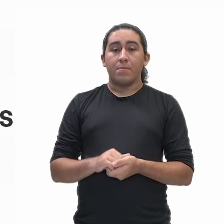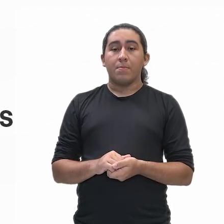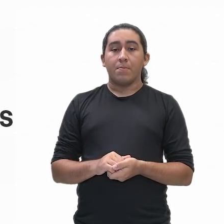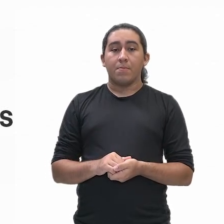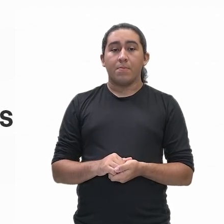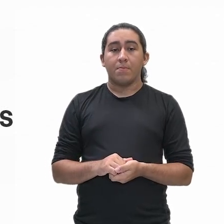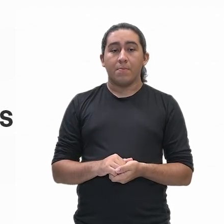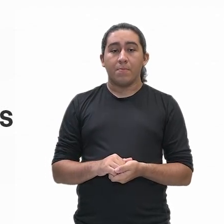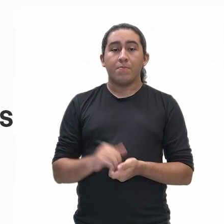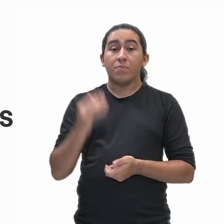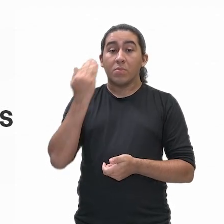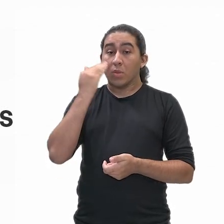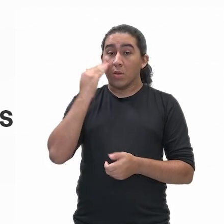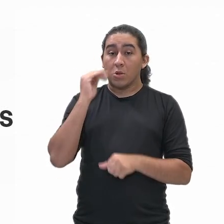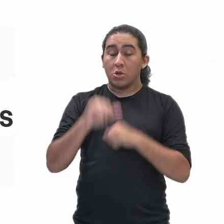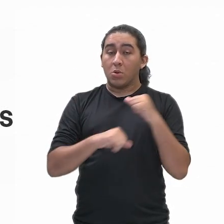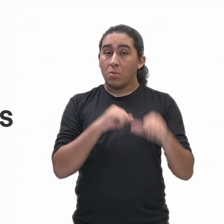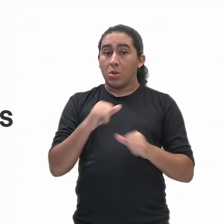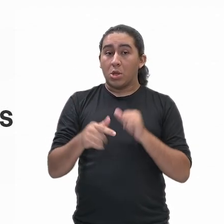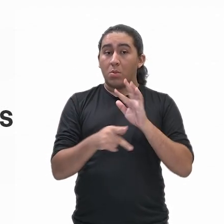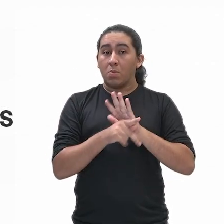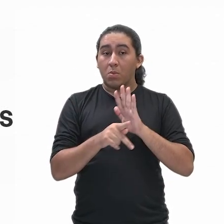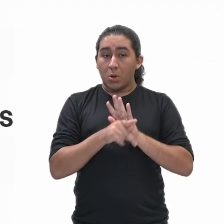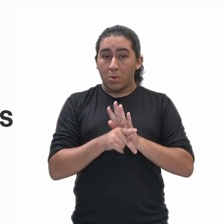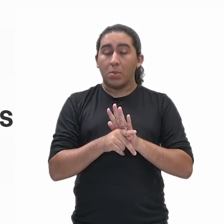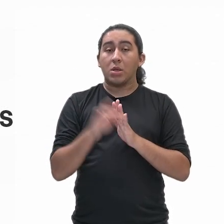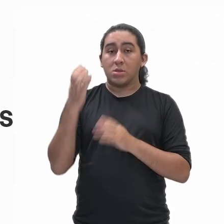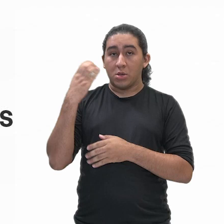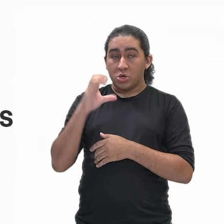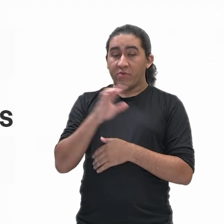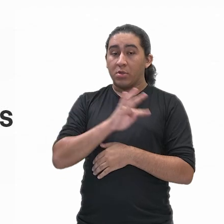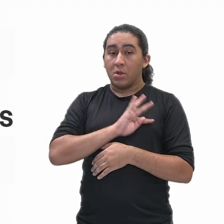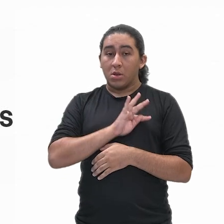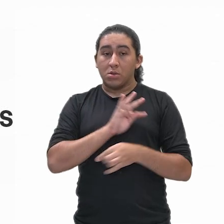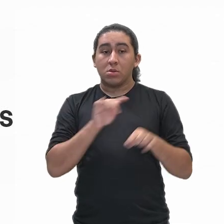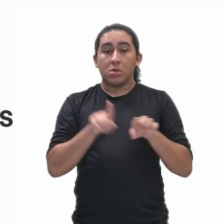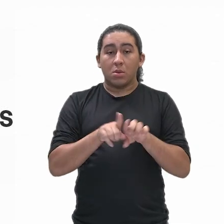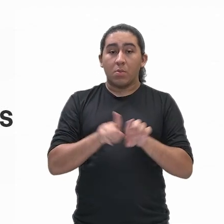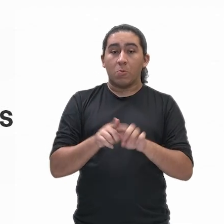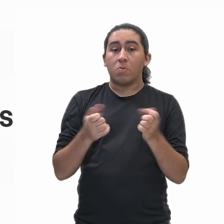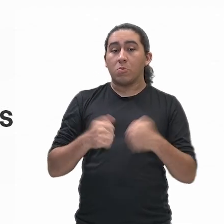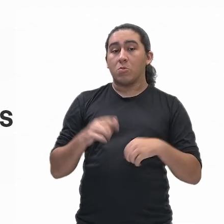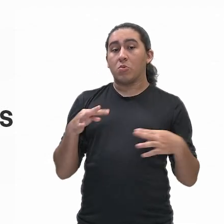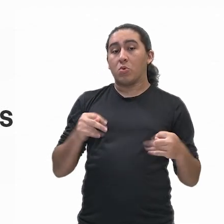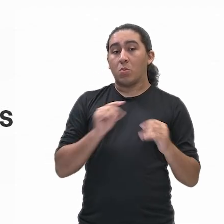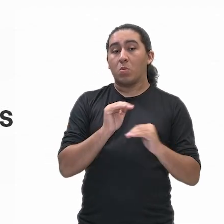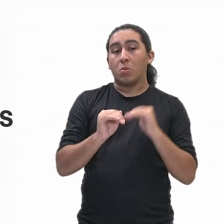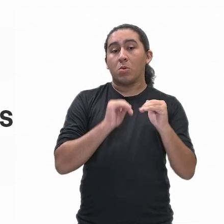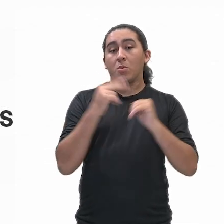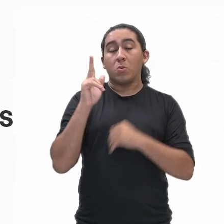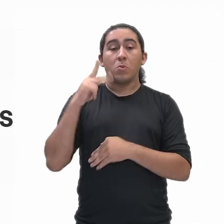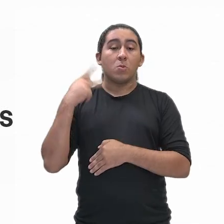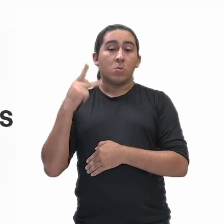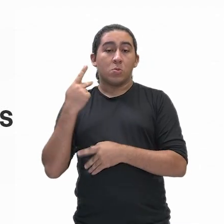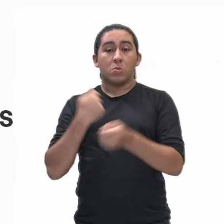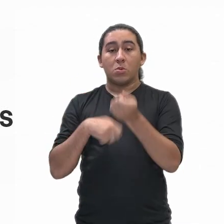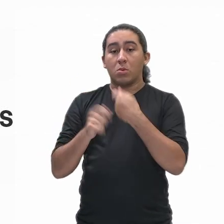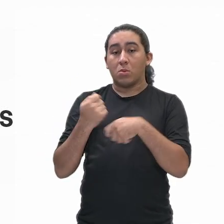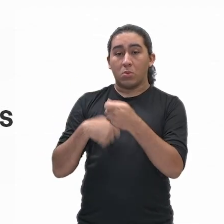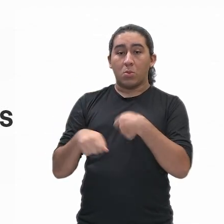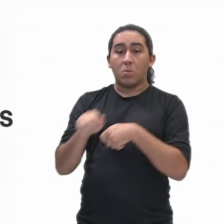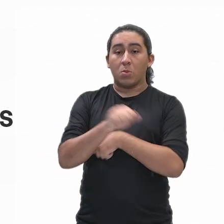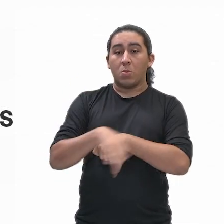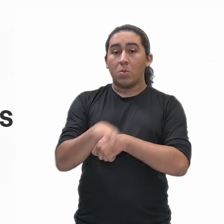espaço, compreensão das transformações técnicas e científicas, bem como dos processos